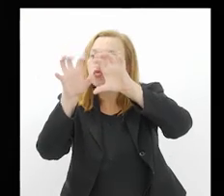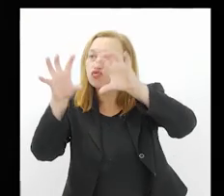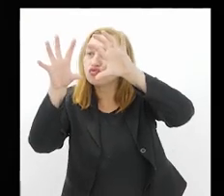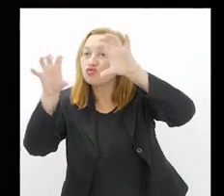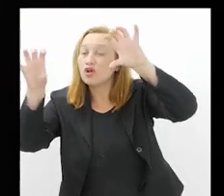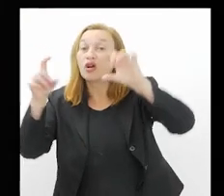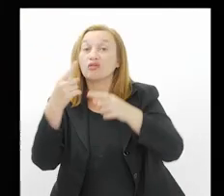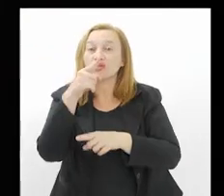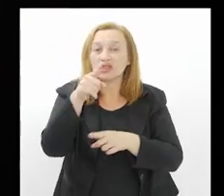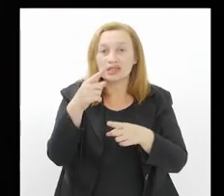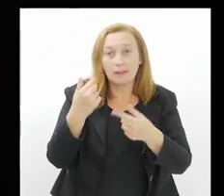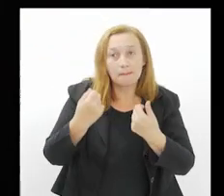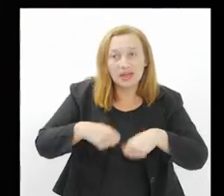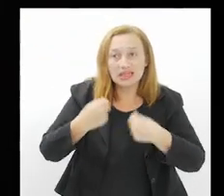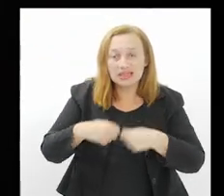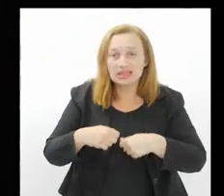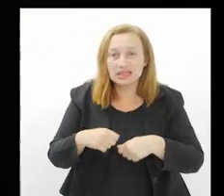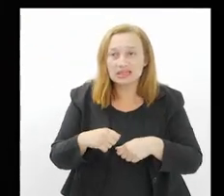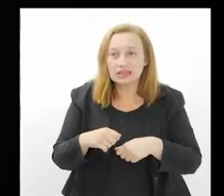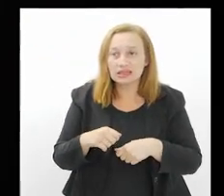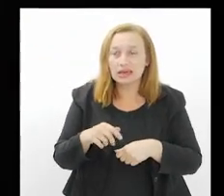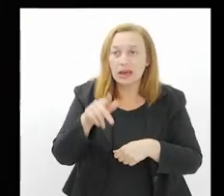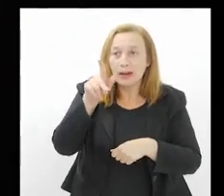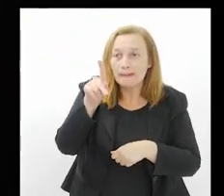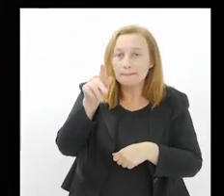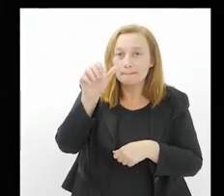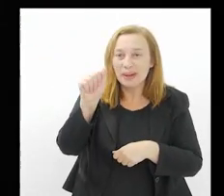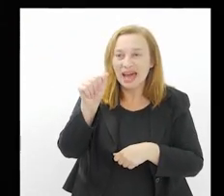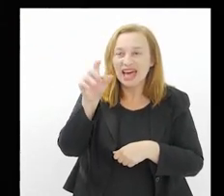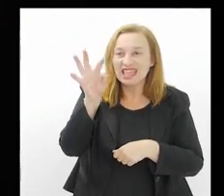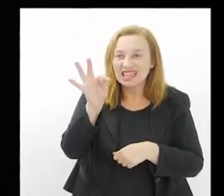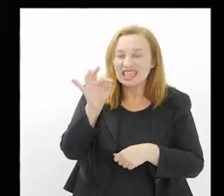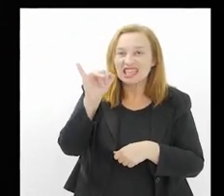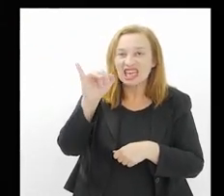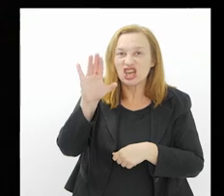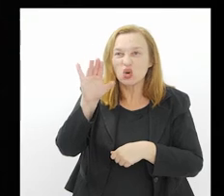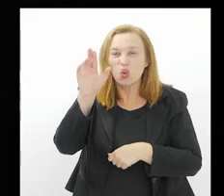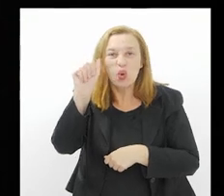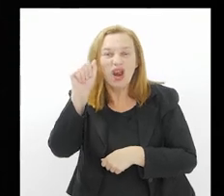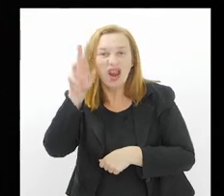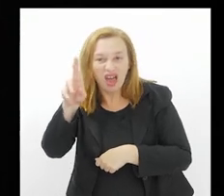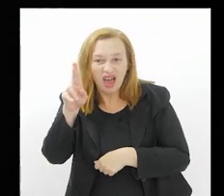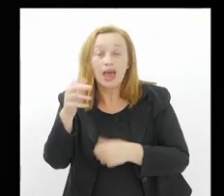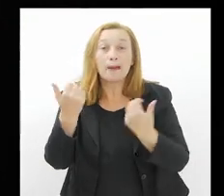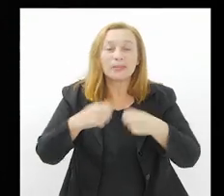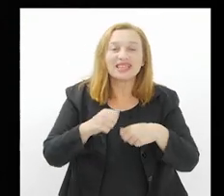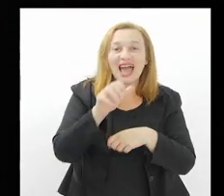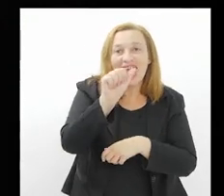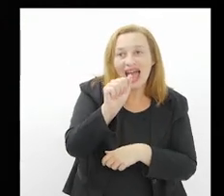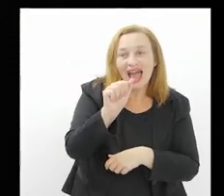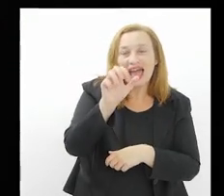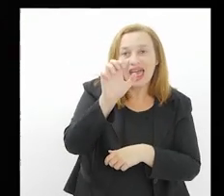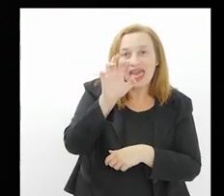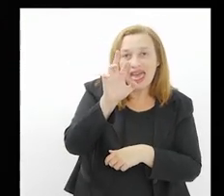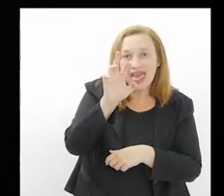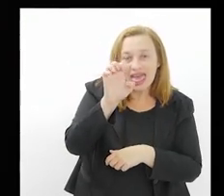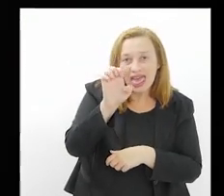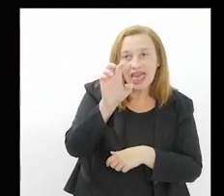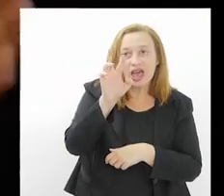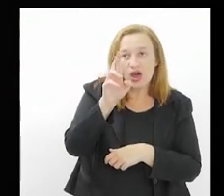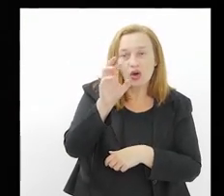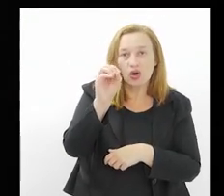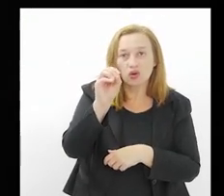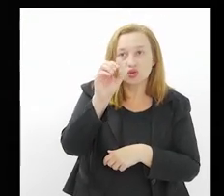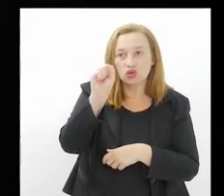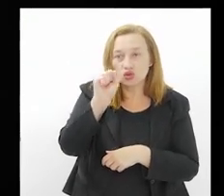Mas para você formar uma gotícula de nuvem, você precisa de uma partícula. Olha só. Que é o que a gente chama de aerossol. Uhum. E o que é esse aerossol? É só um